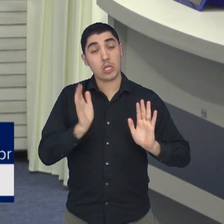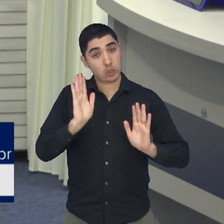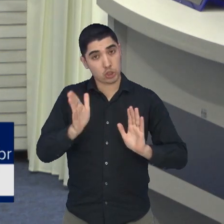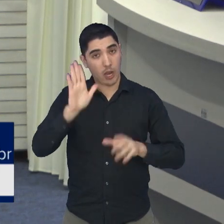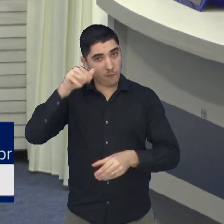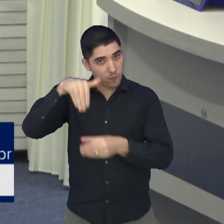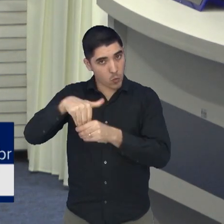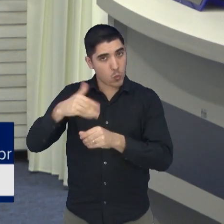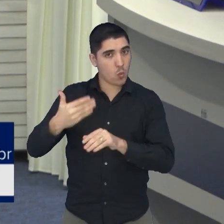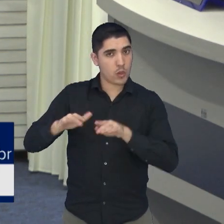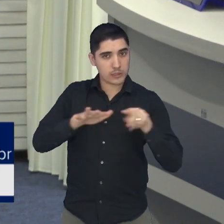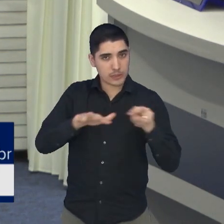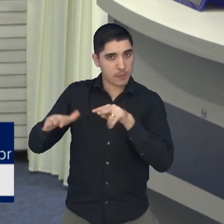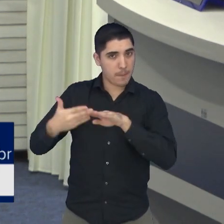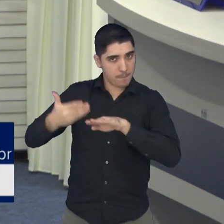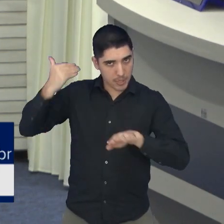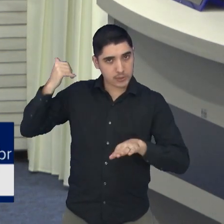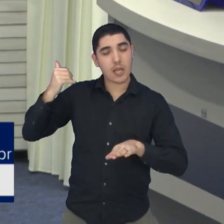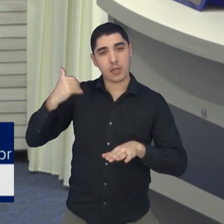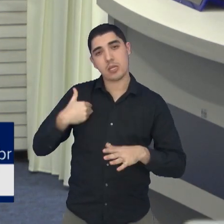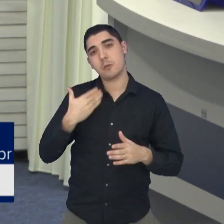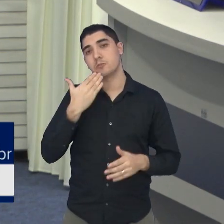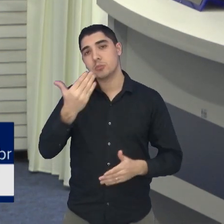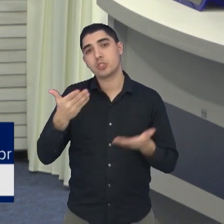passada, pedindo também, então,